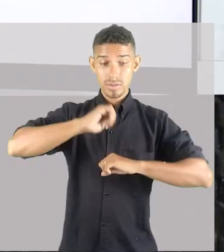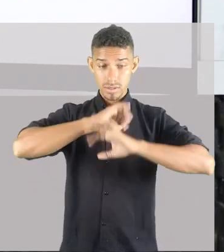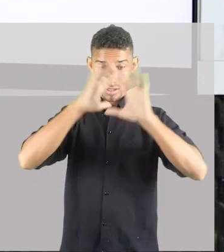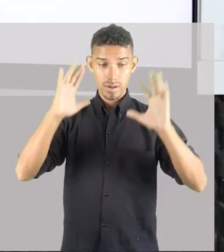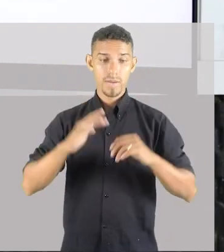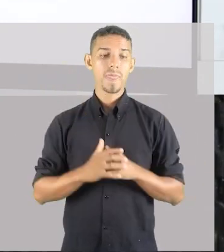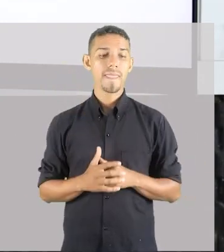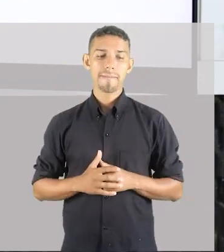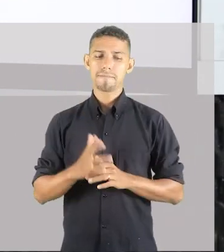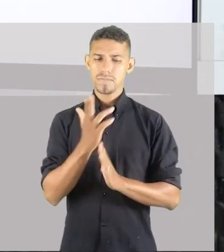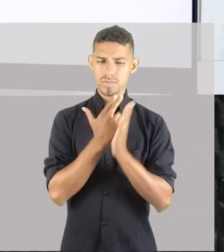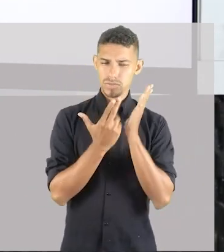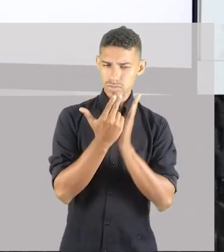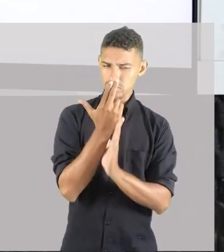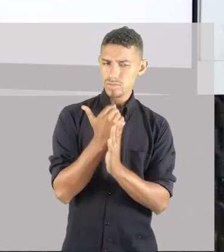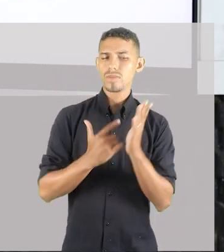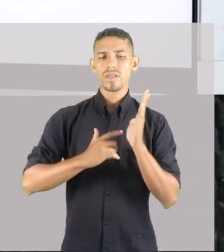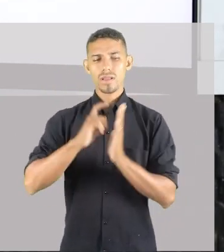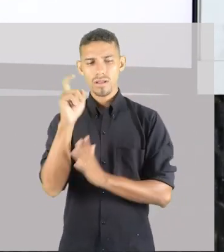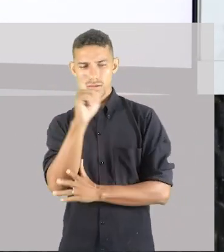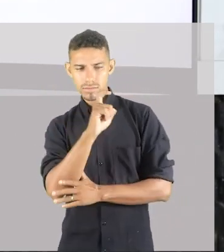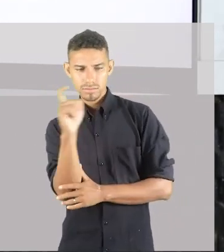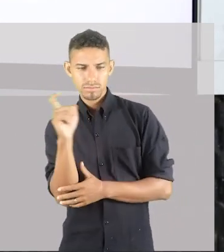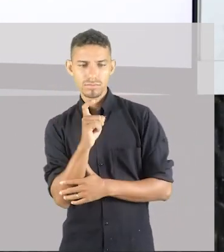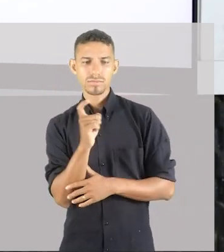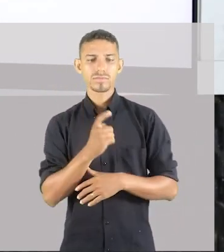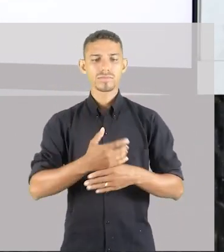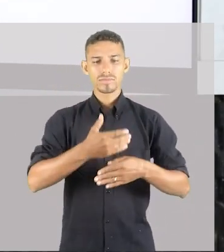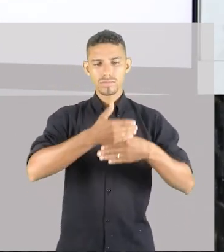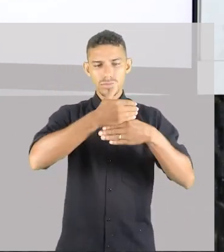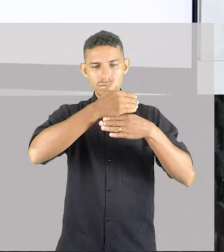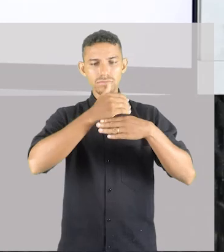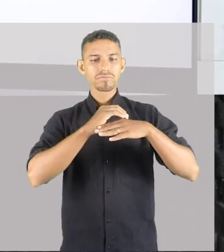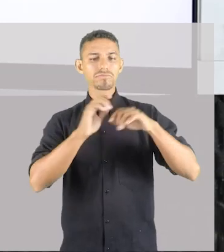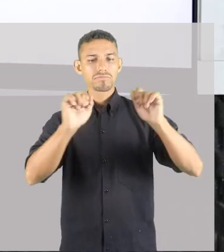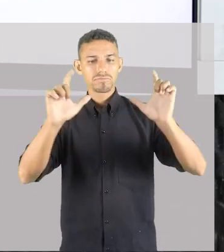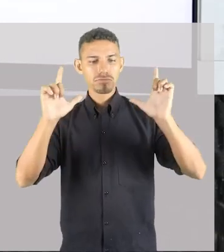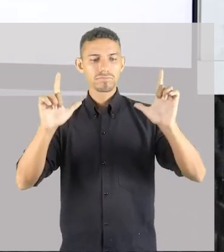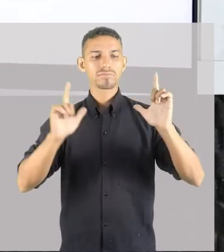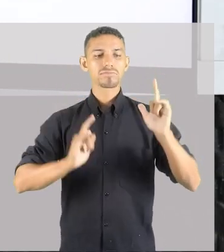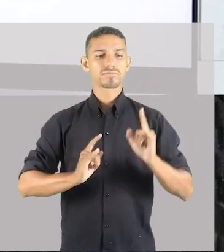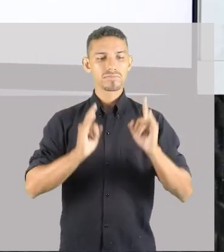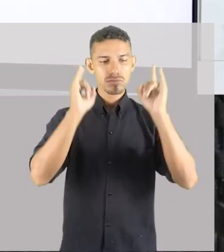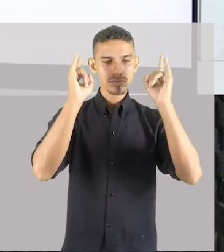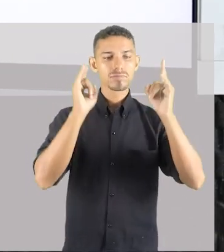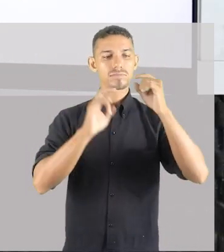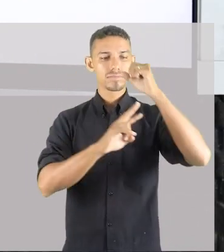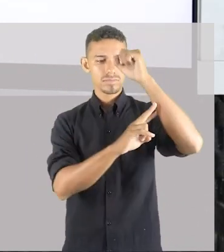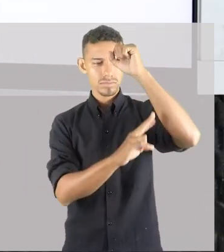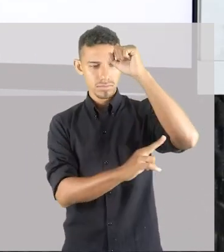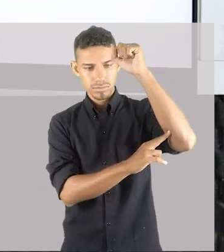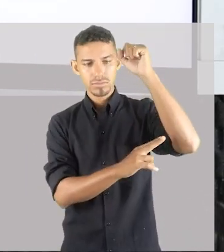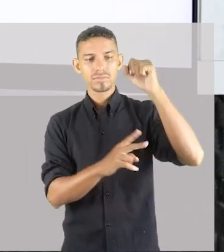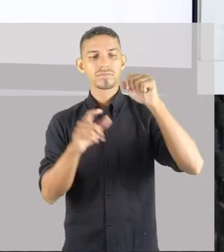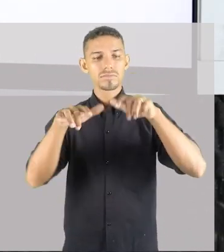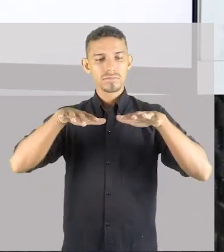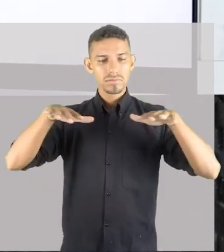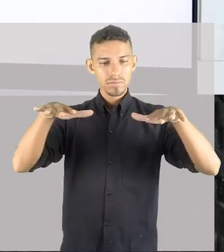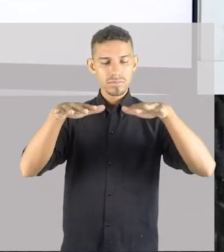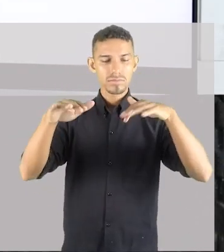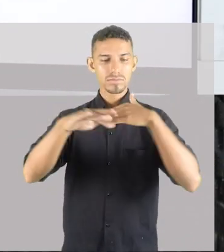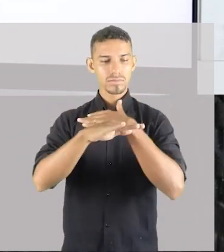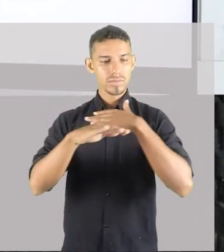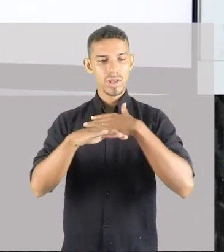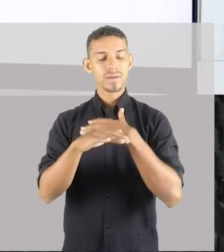desenho e pintura tinta spray muros painéis prédios Pontes demais superfícies urbanas na década de 70 o Hip Hop o rap a